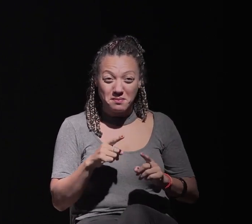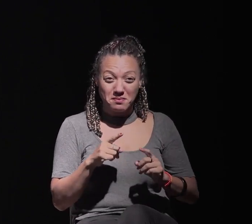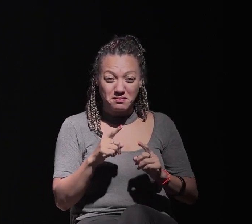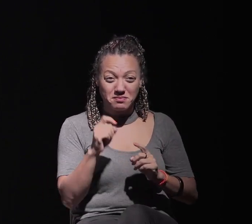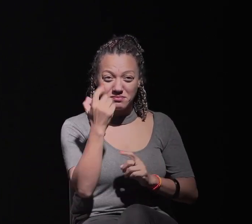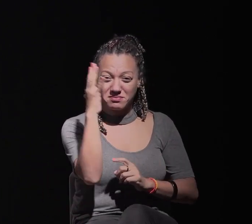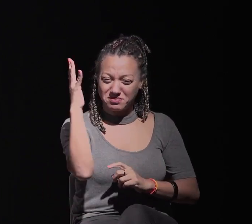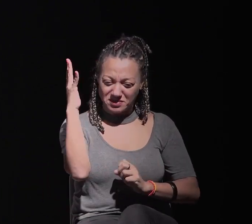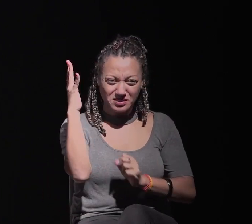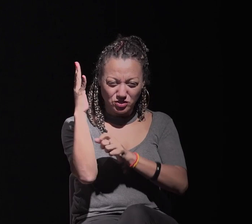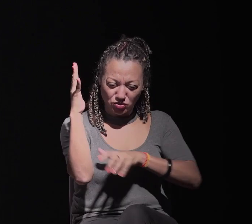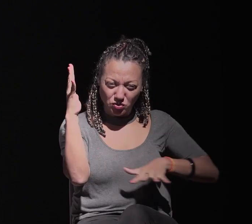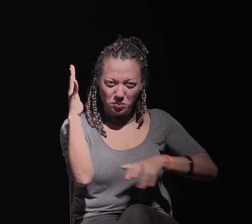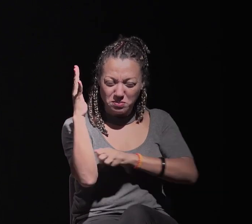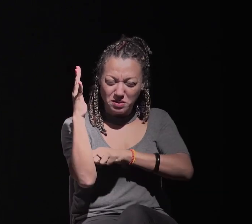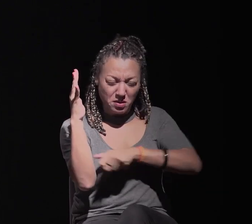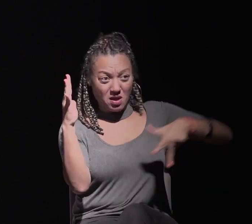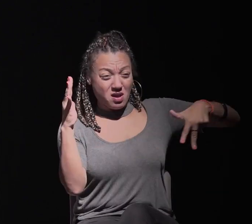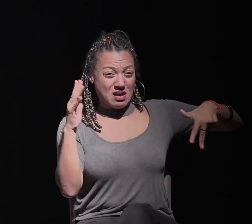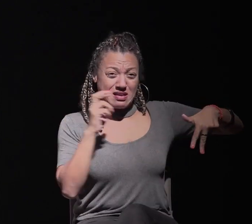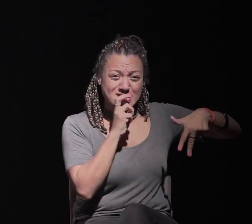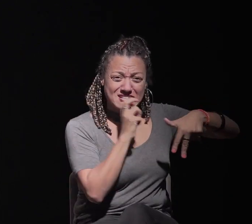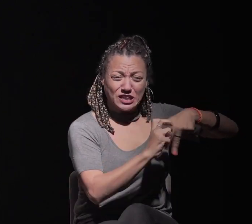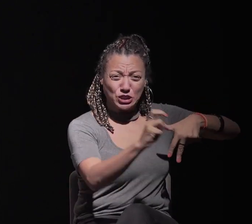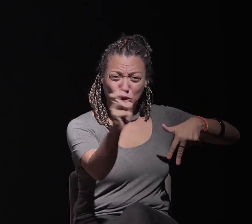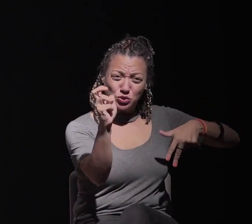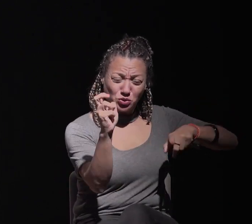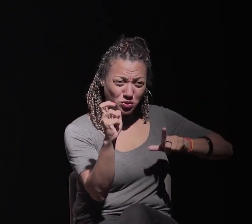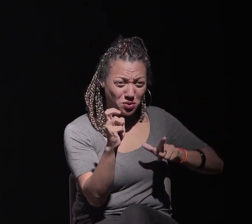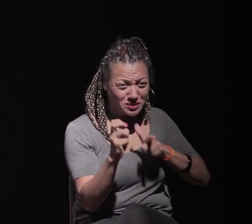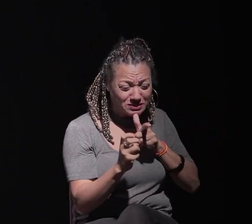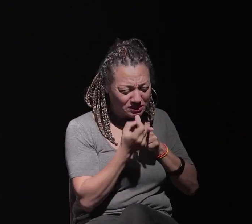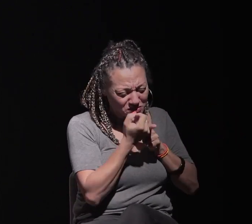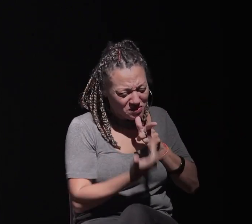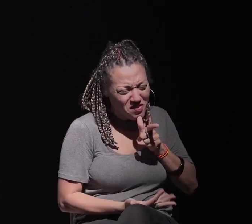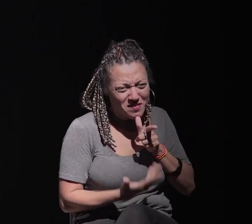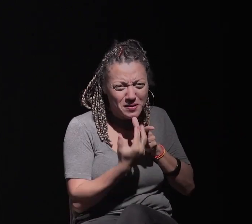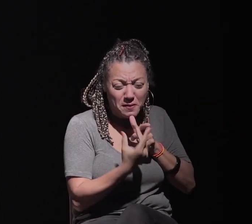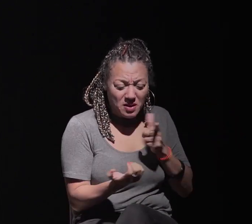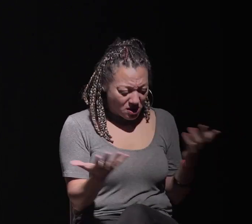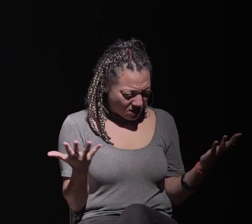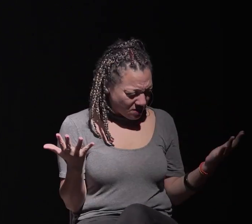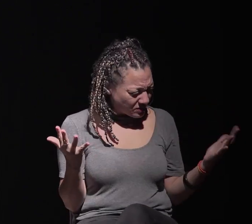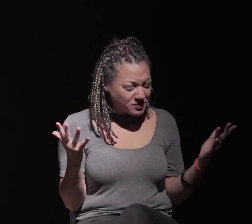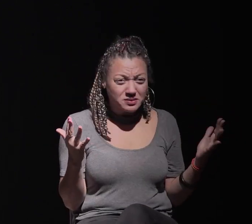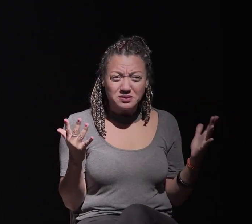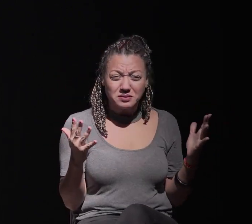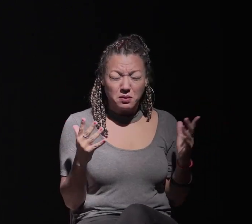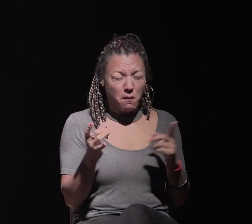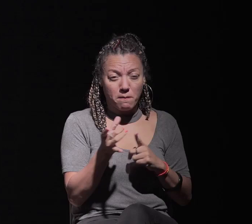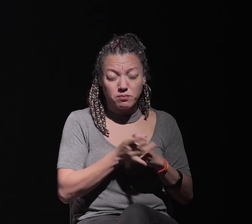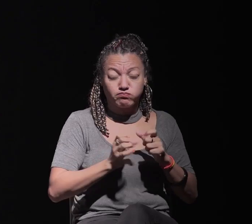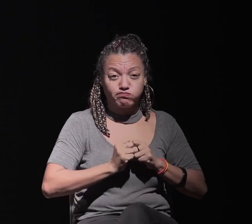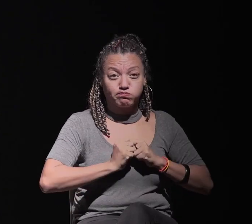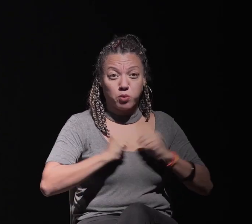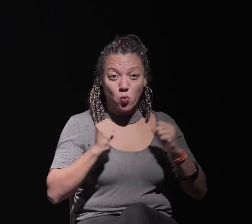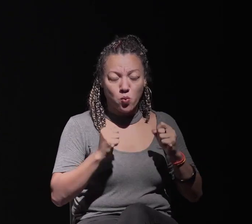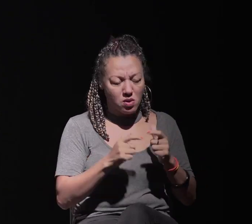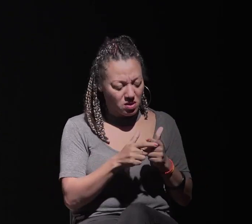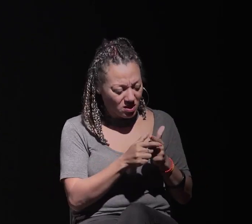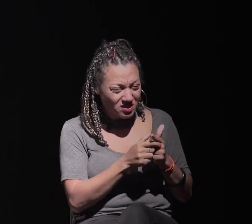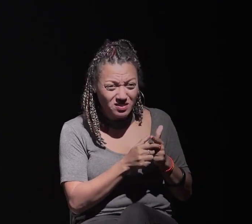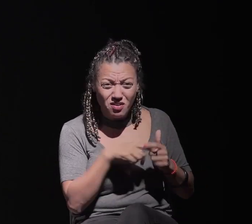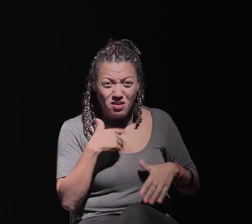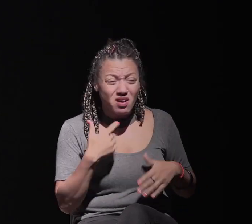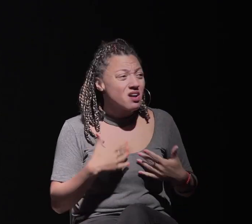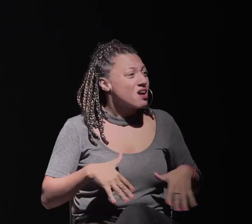para o sol. Gritando, se levantou com o pinto vermelho, sangue na mão. O cabresto tinha arrebentado.